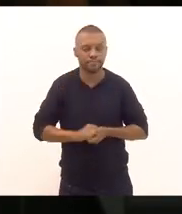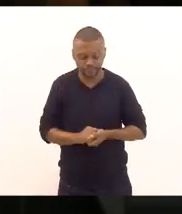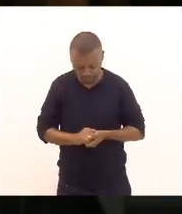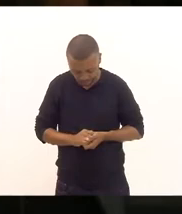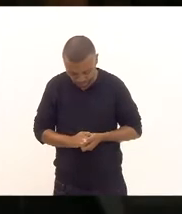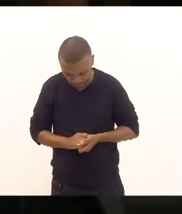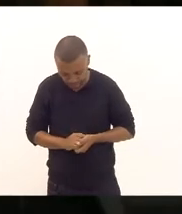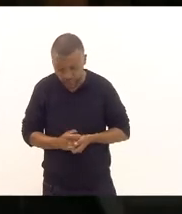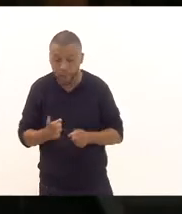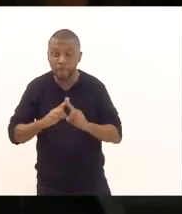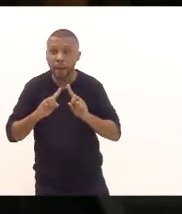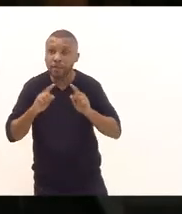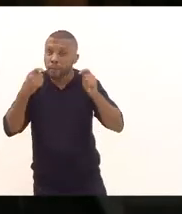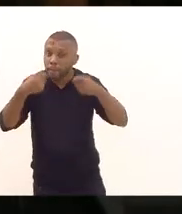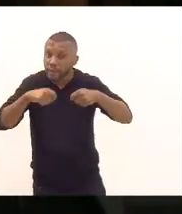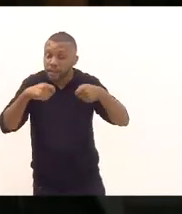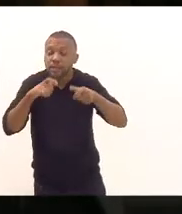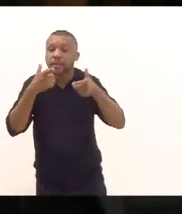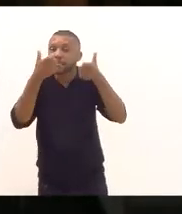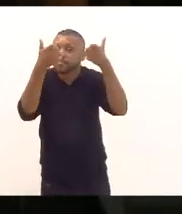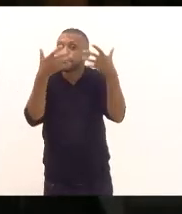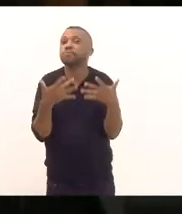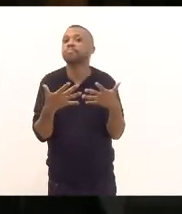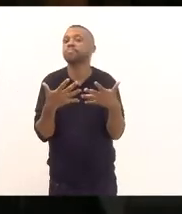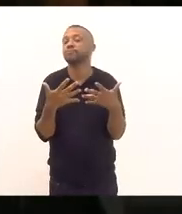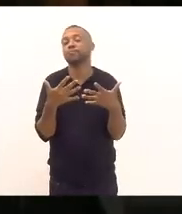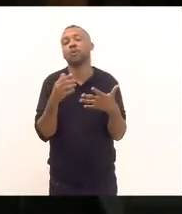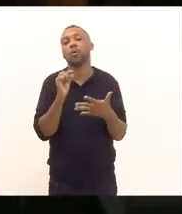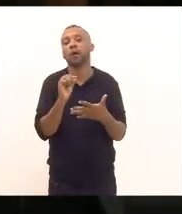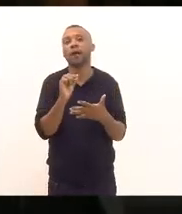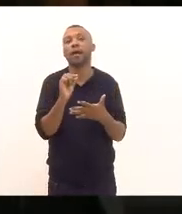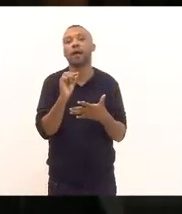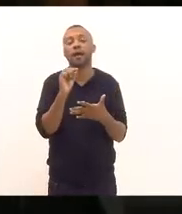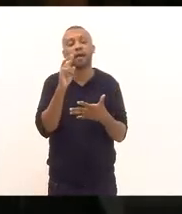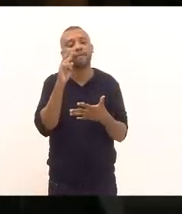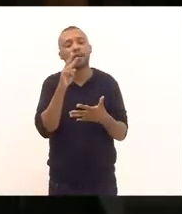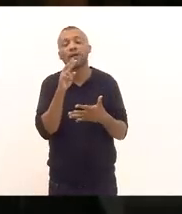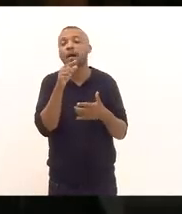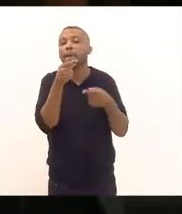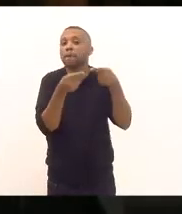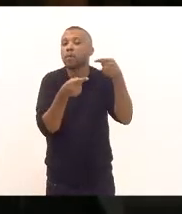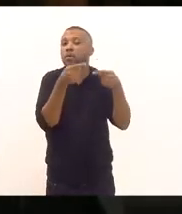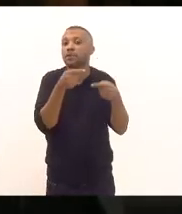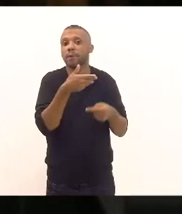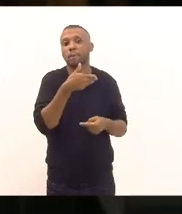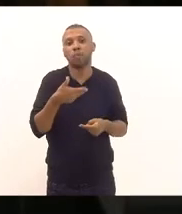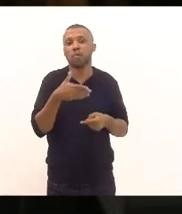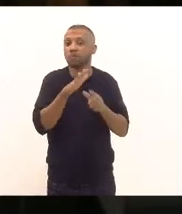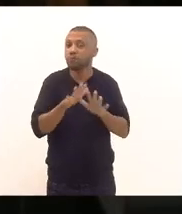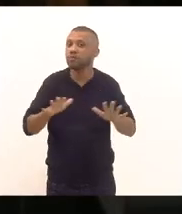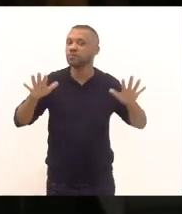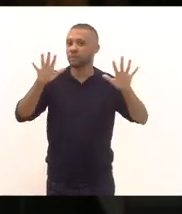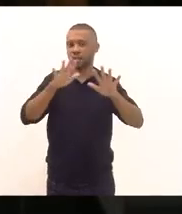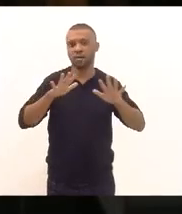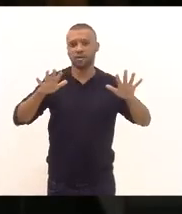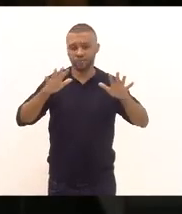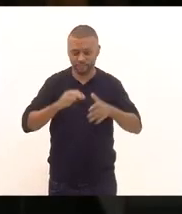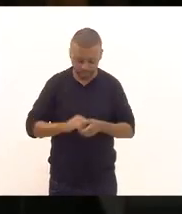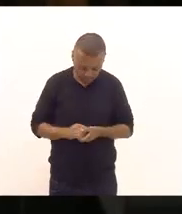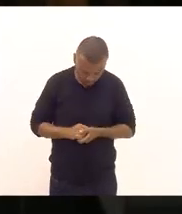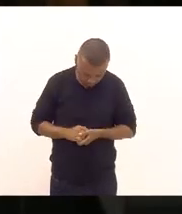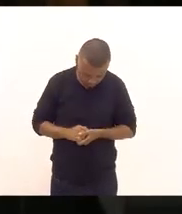mas isso tem que ser tratado vendo a política pública como um todo né